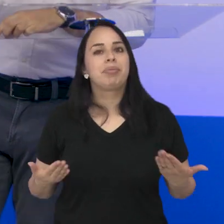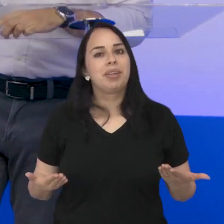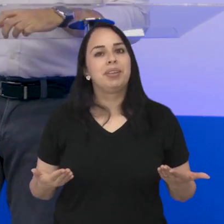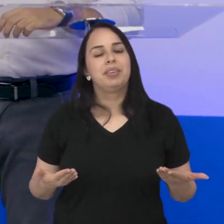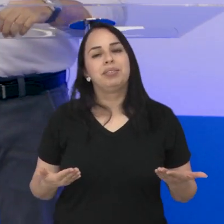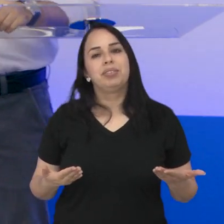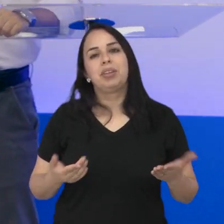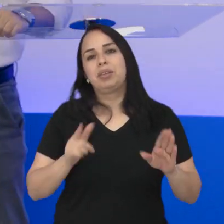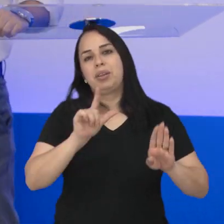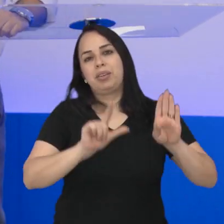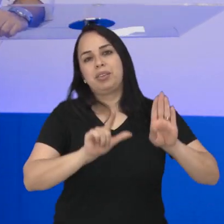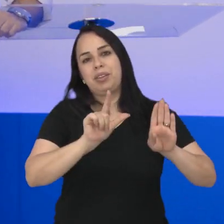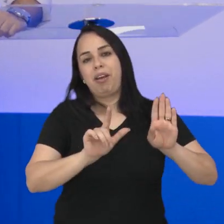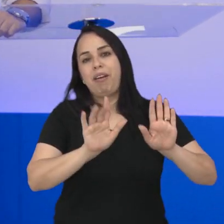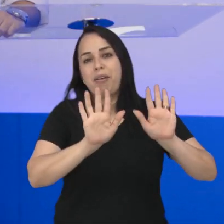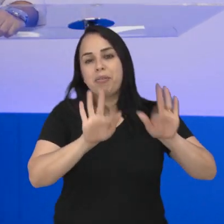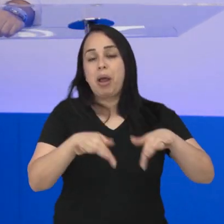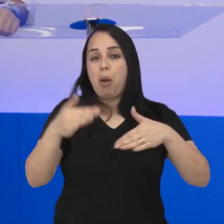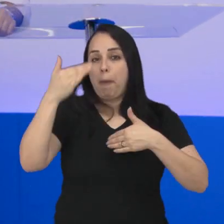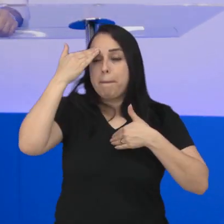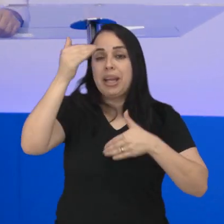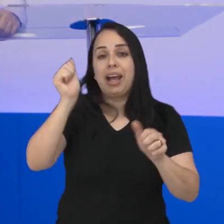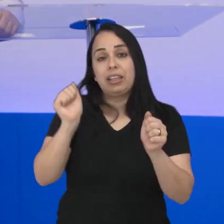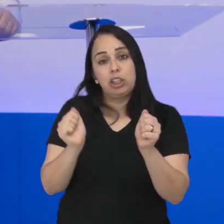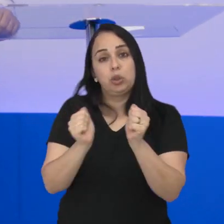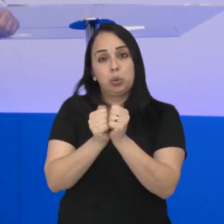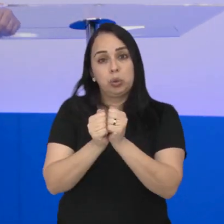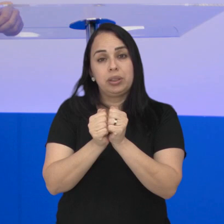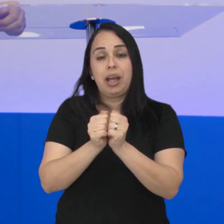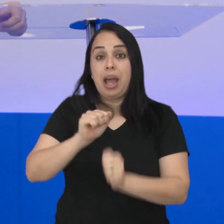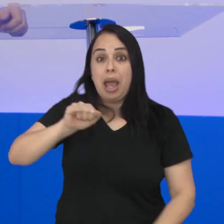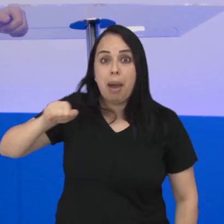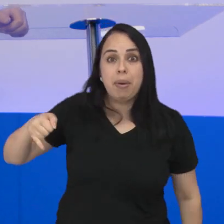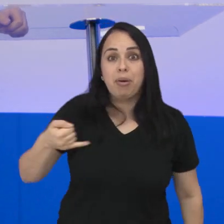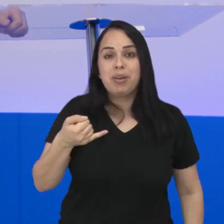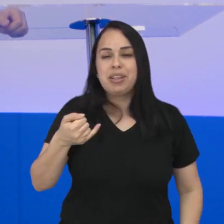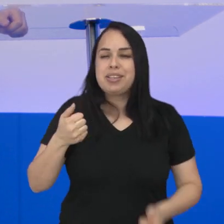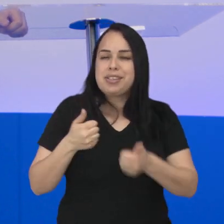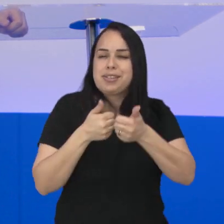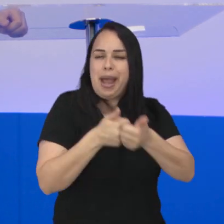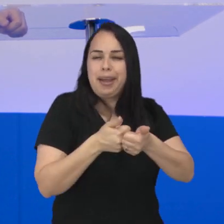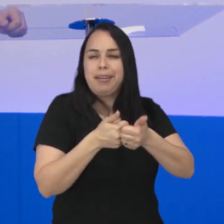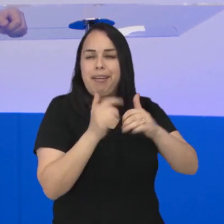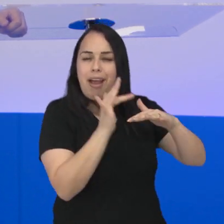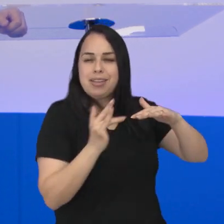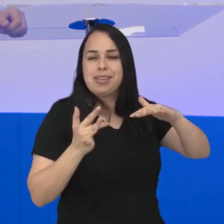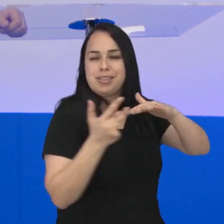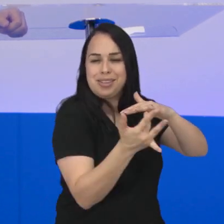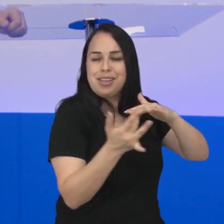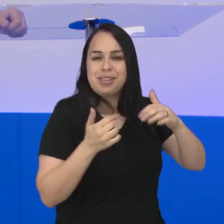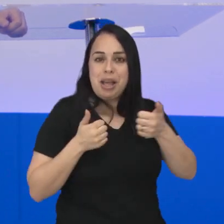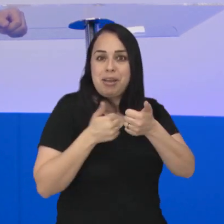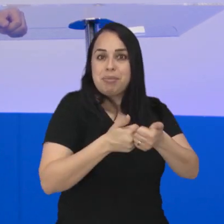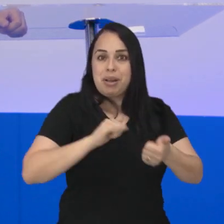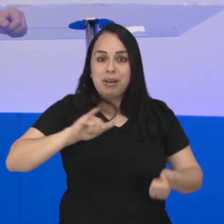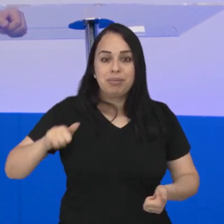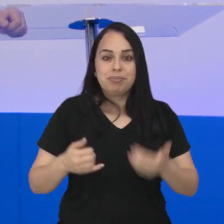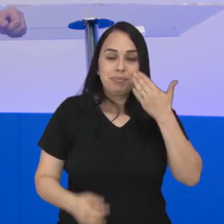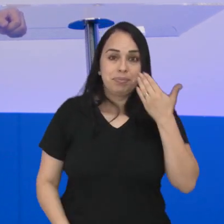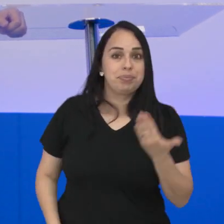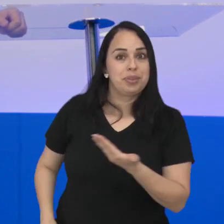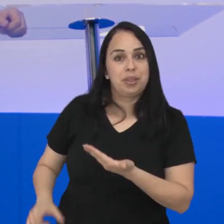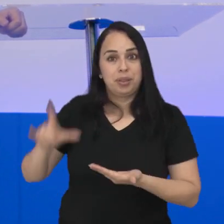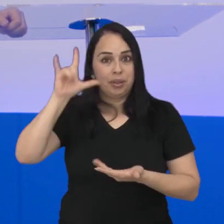E pessoal, este foi o Boletim da terça-feira. Muito obrigado pela companhia. Aproveita e segue a gente nas nossas redes sociais. O